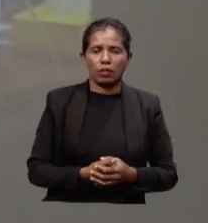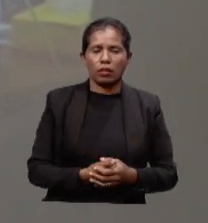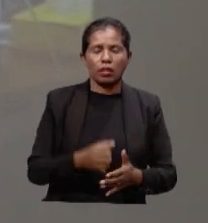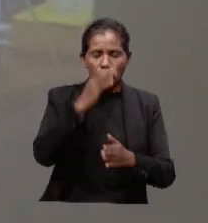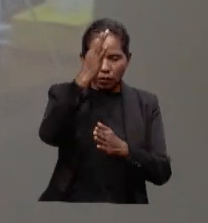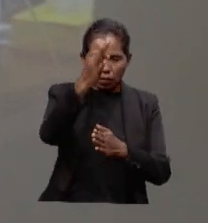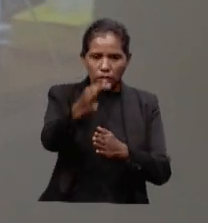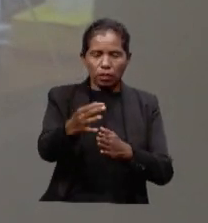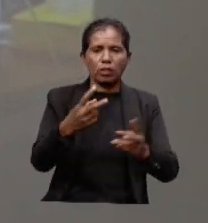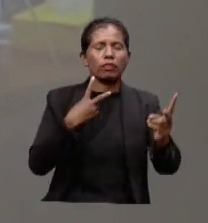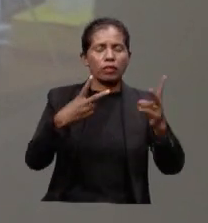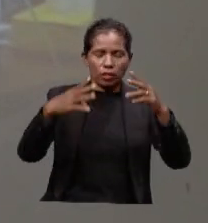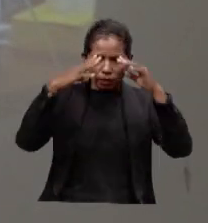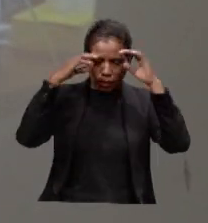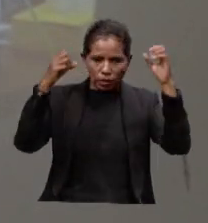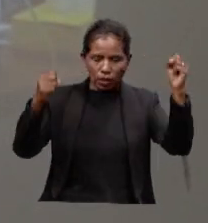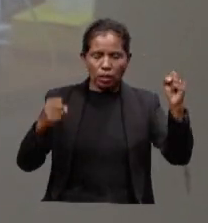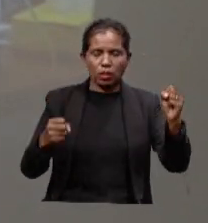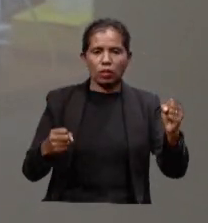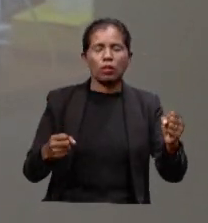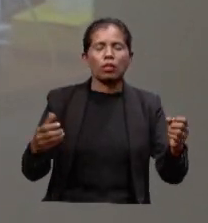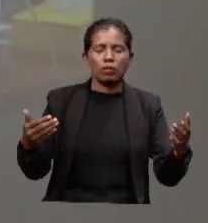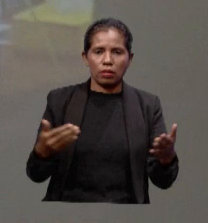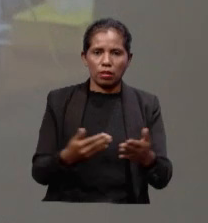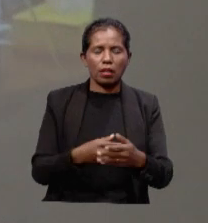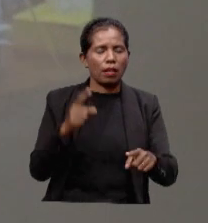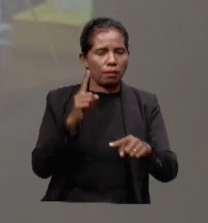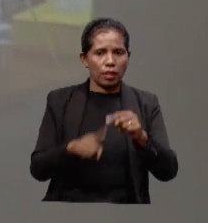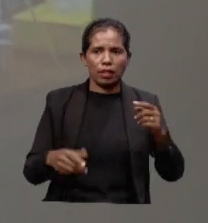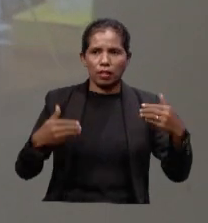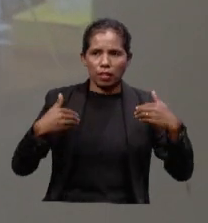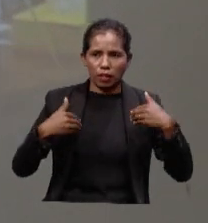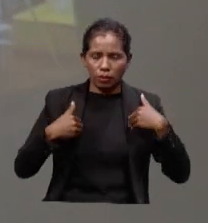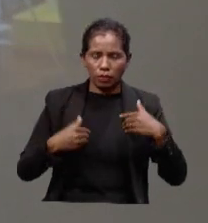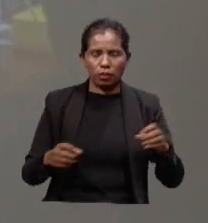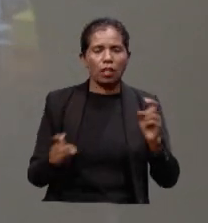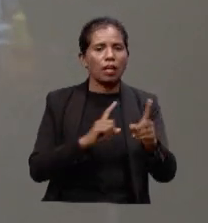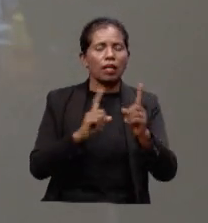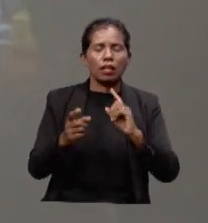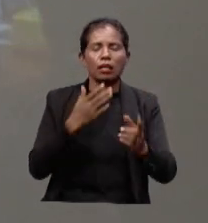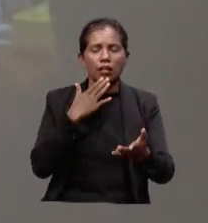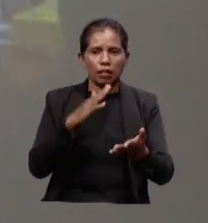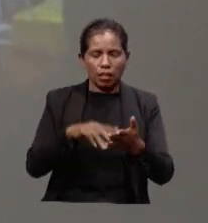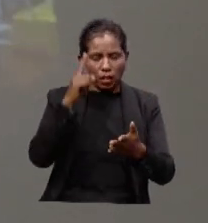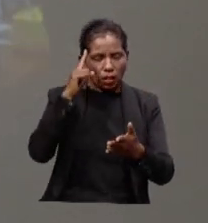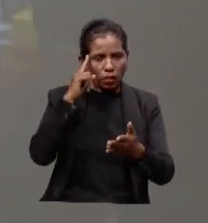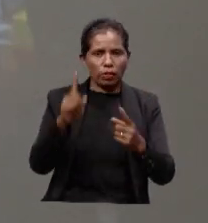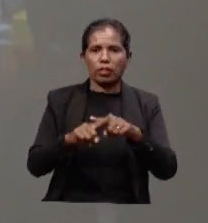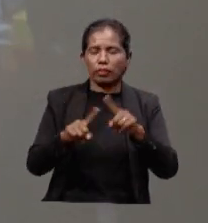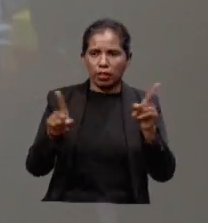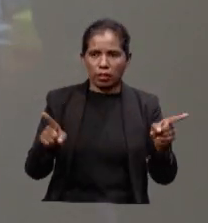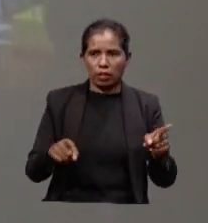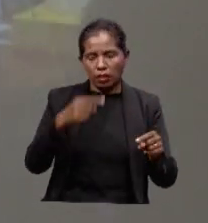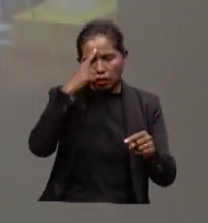futuro viazem presidente nyamba oin labele musutan disentendimento ka musutan hanuin hanuin diferente